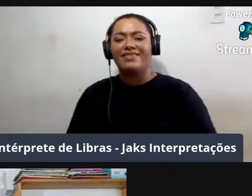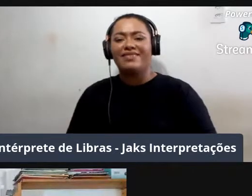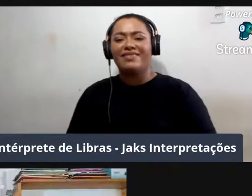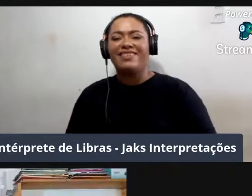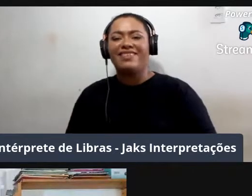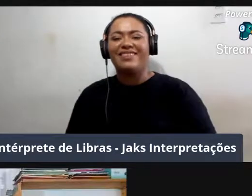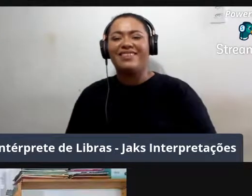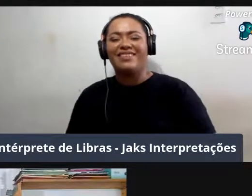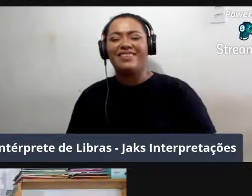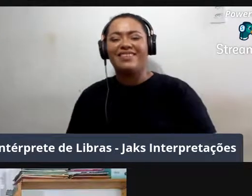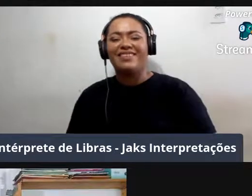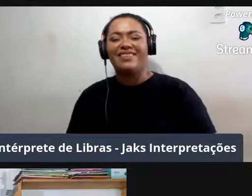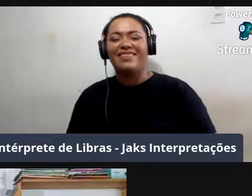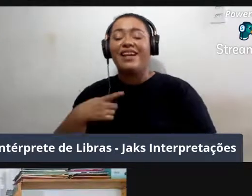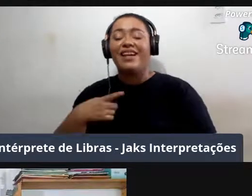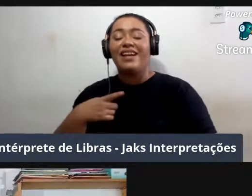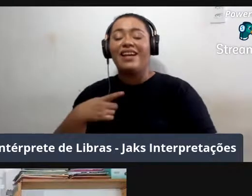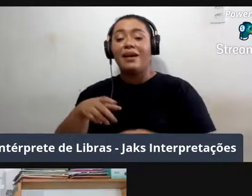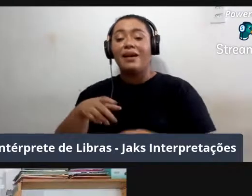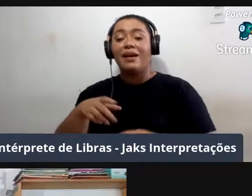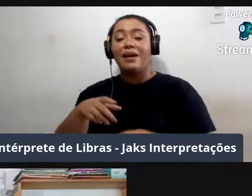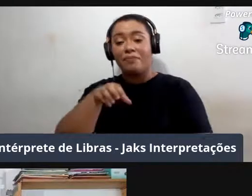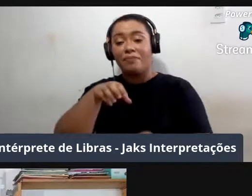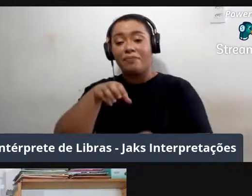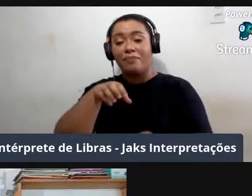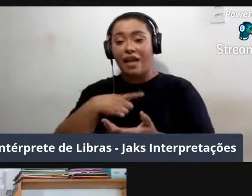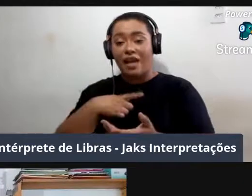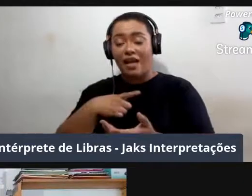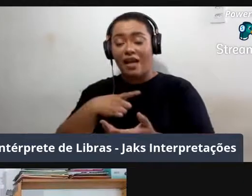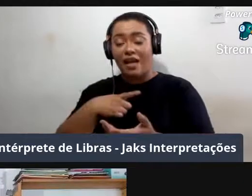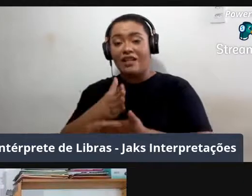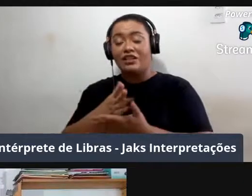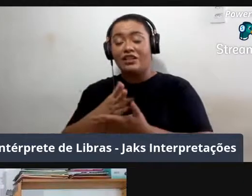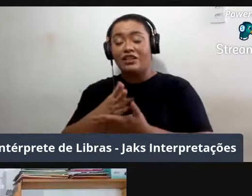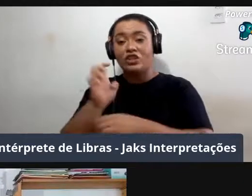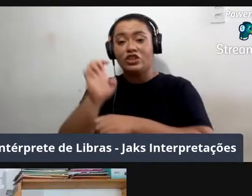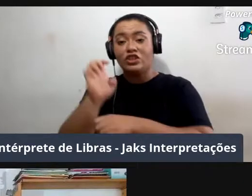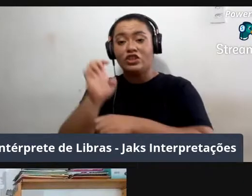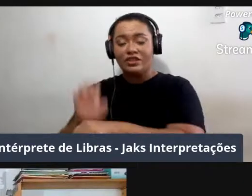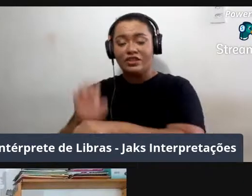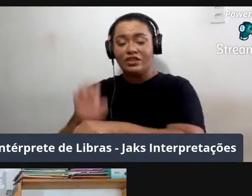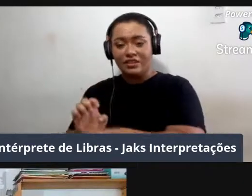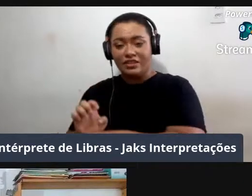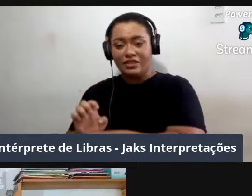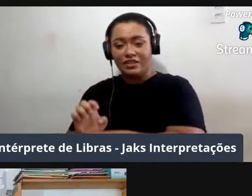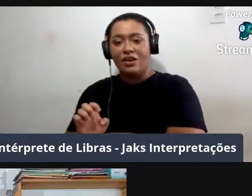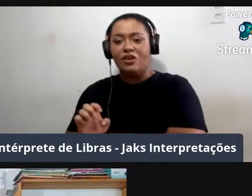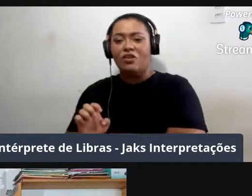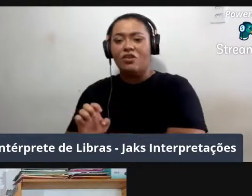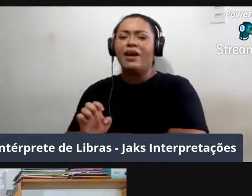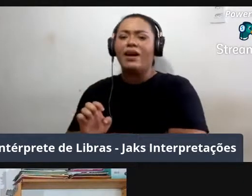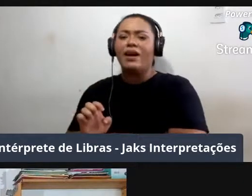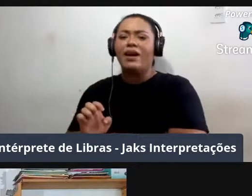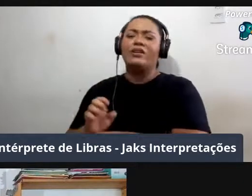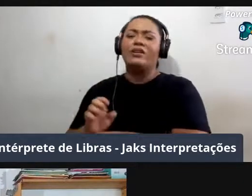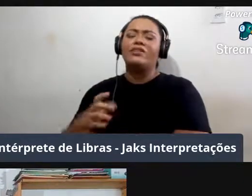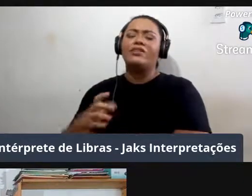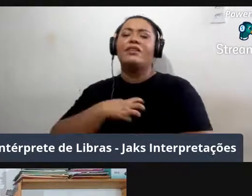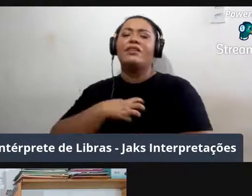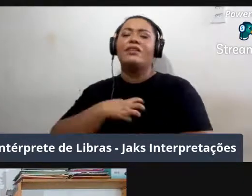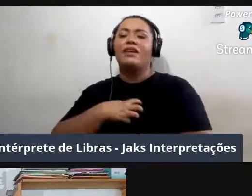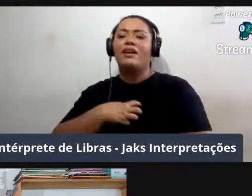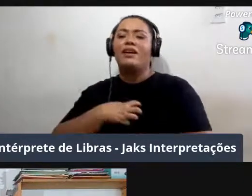né, que é Alagoas e Bahia. Aí Pancararu fica do lado do Pernambuco.